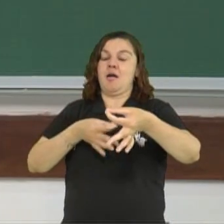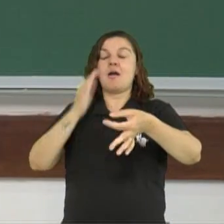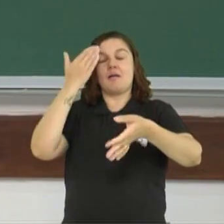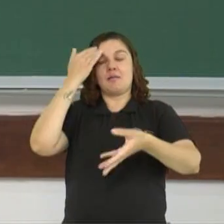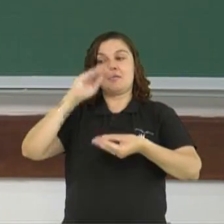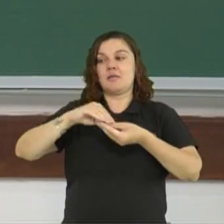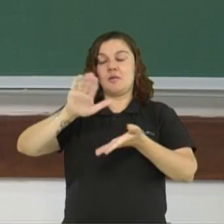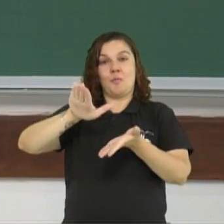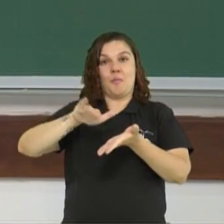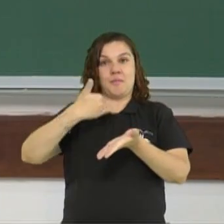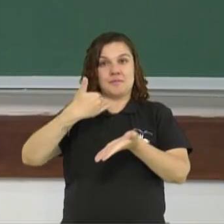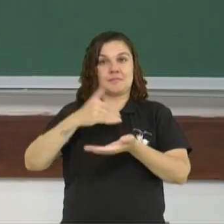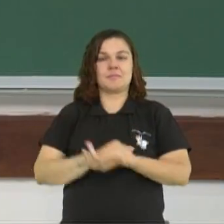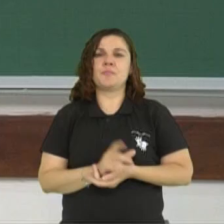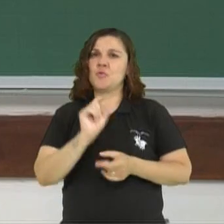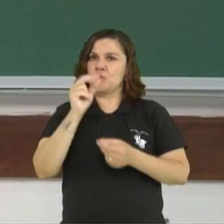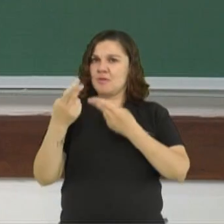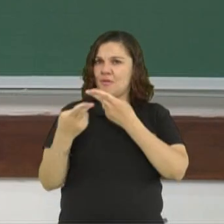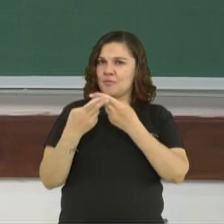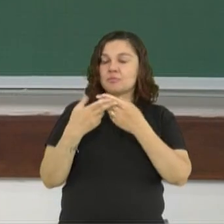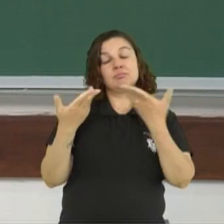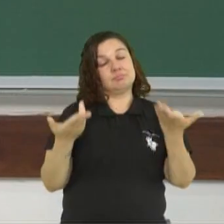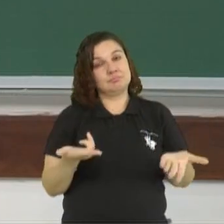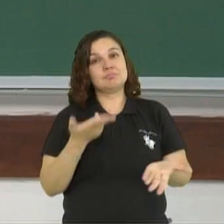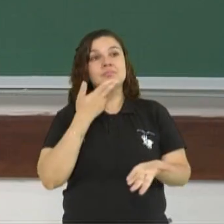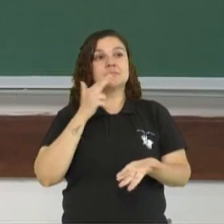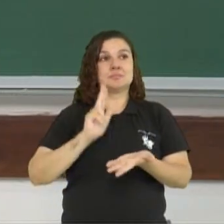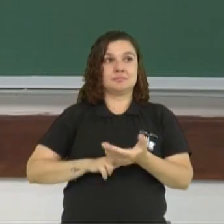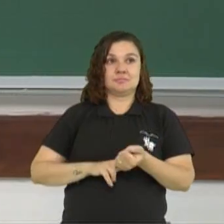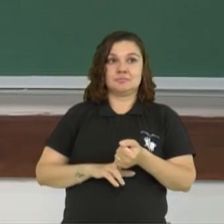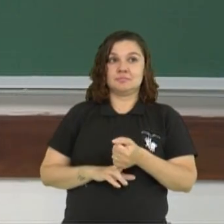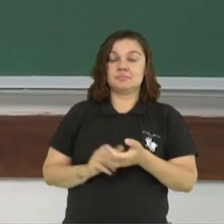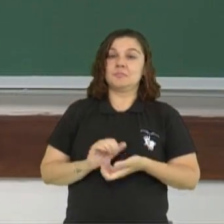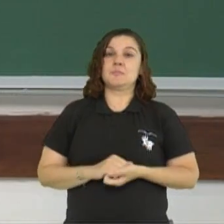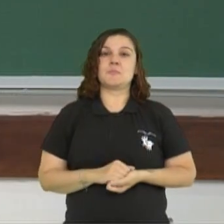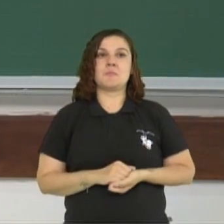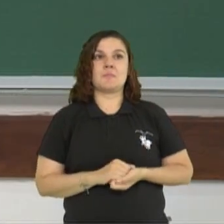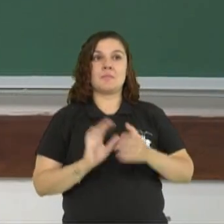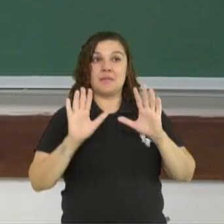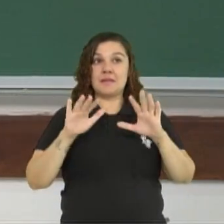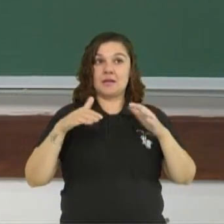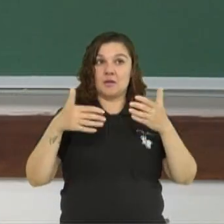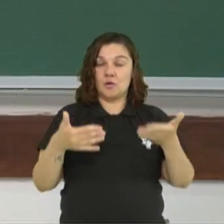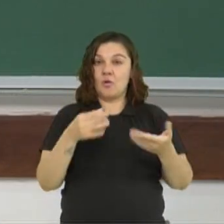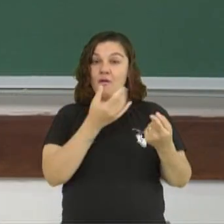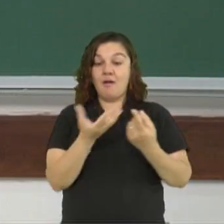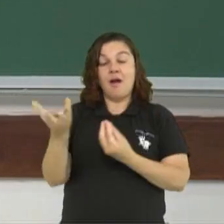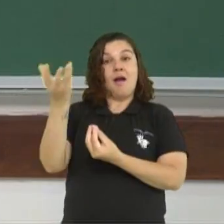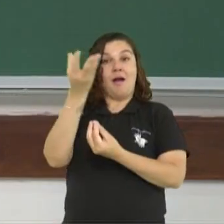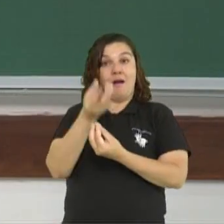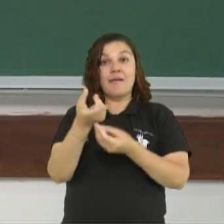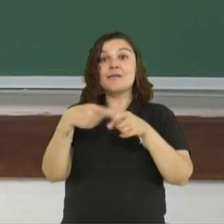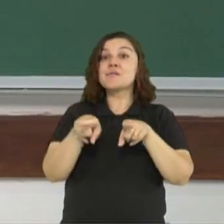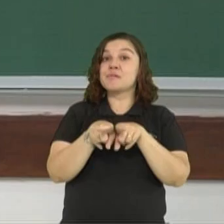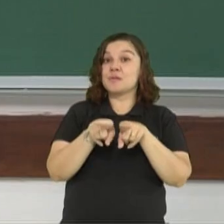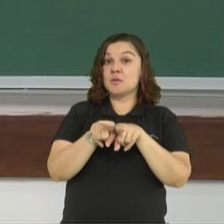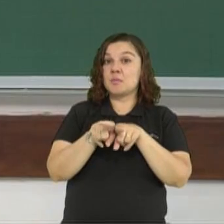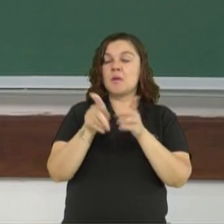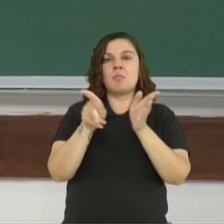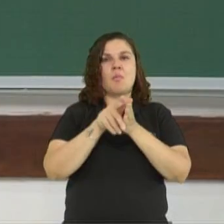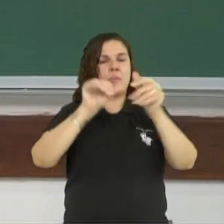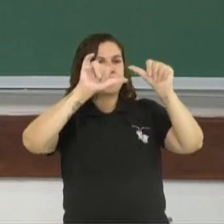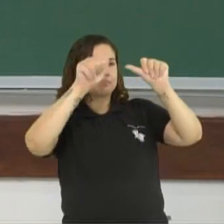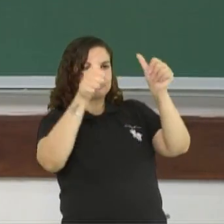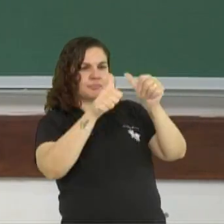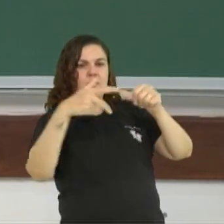ela usou? Uma carta. Então, por exemplo, com relação à arte, nós temos o meio plástico.